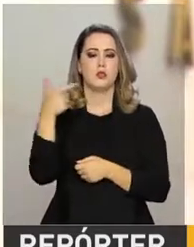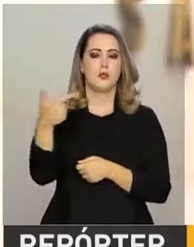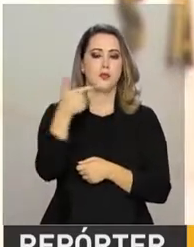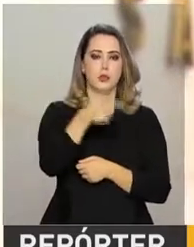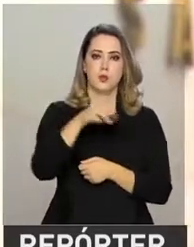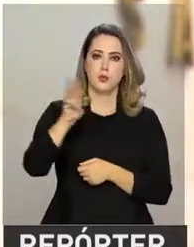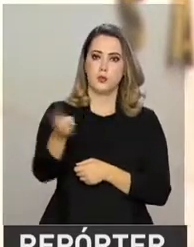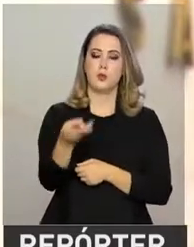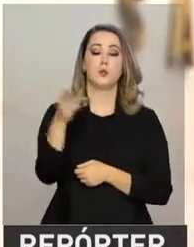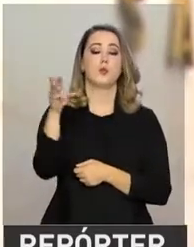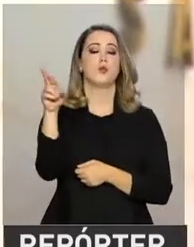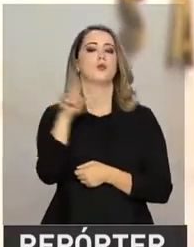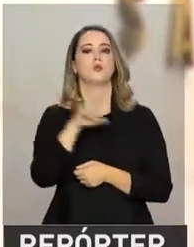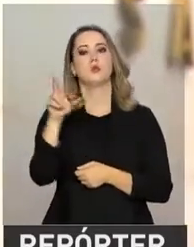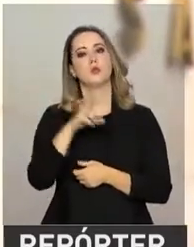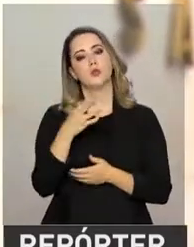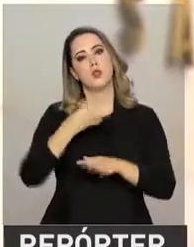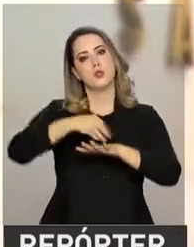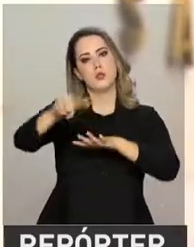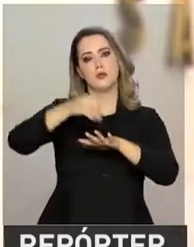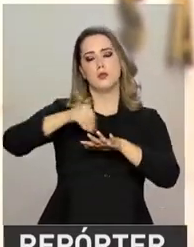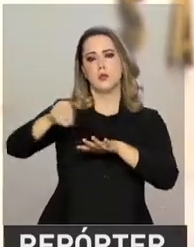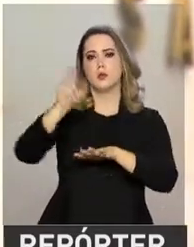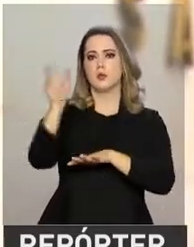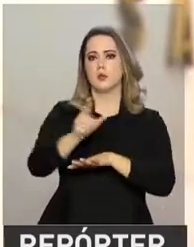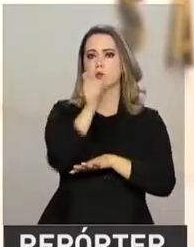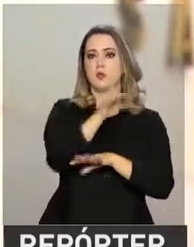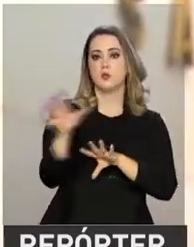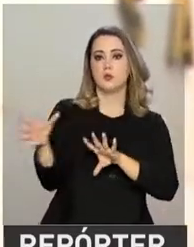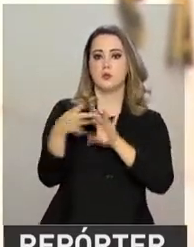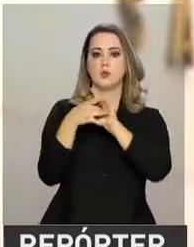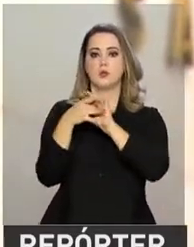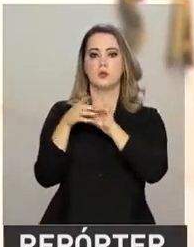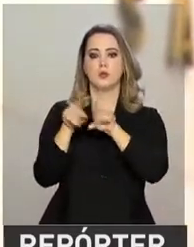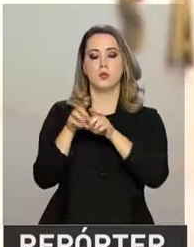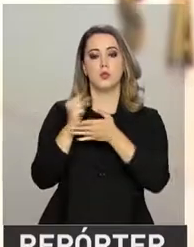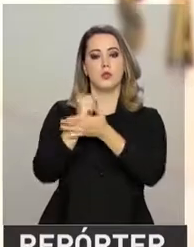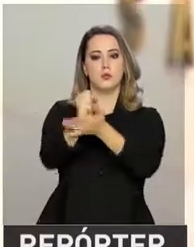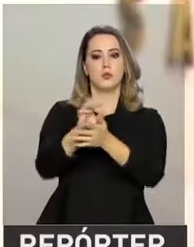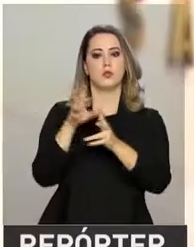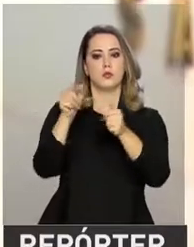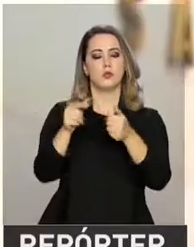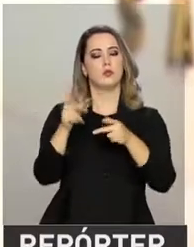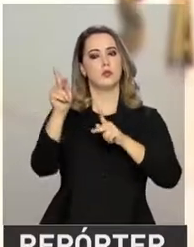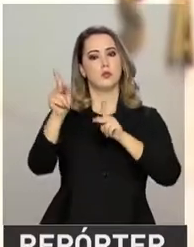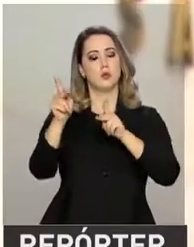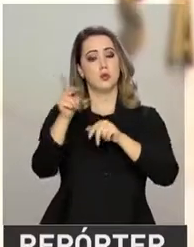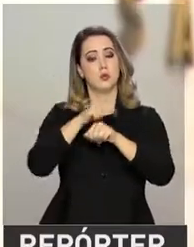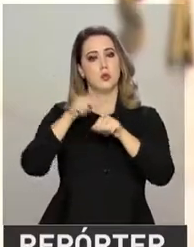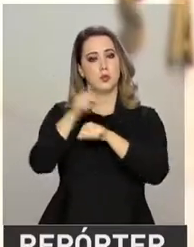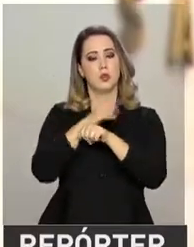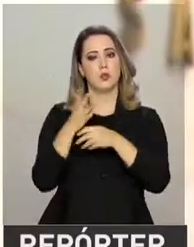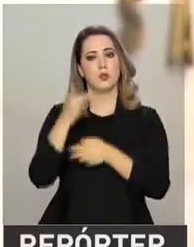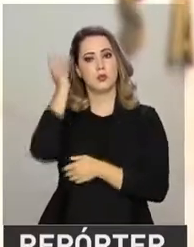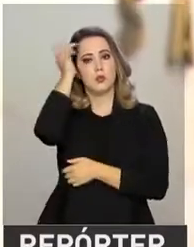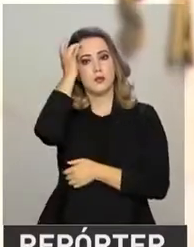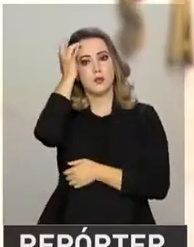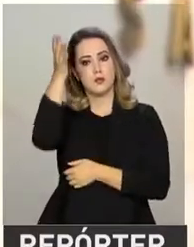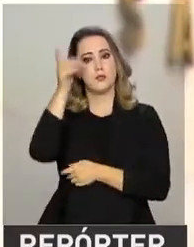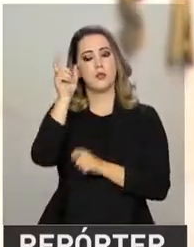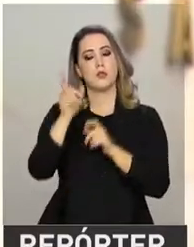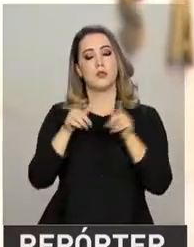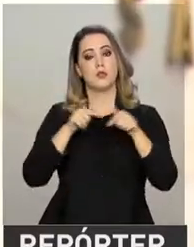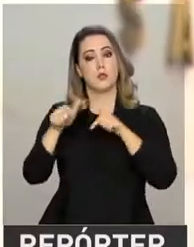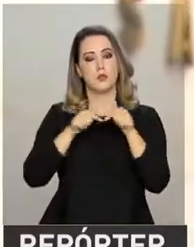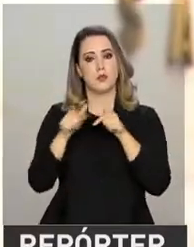de reais as informações dos usuários vão estar interligadas e disponíveis em todo o país isso vai facilitar o trabalho dos profissionais